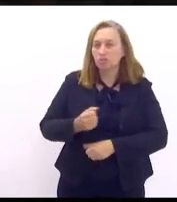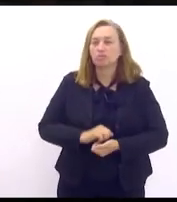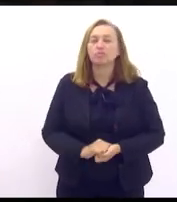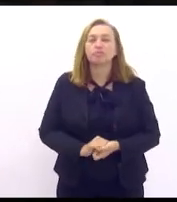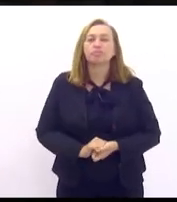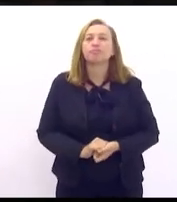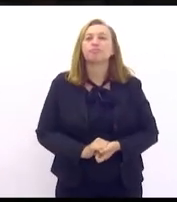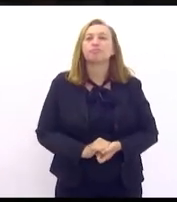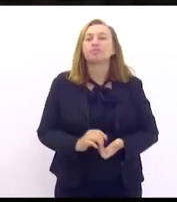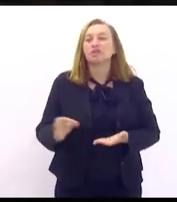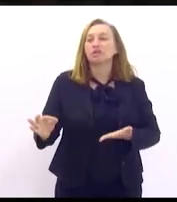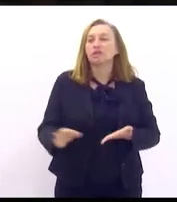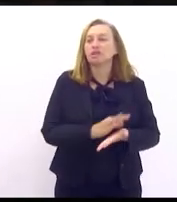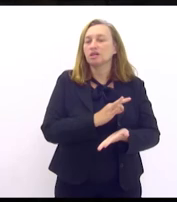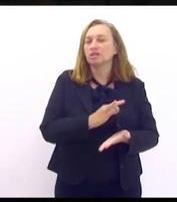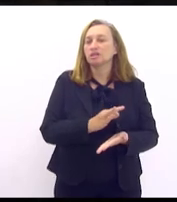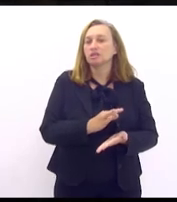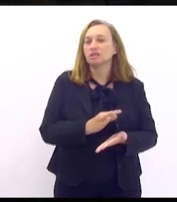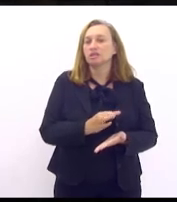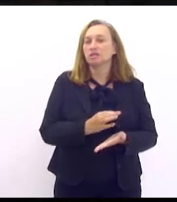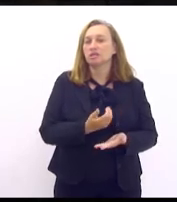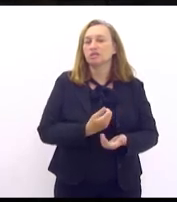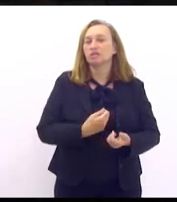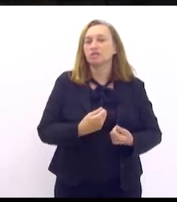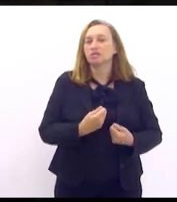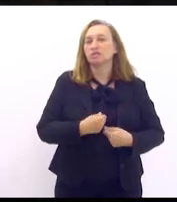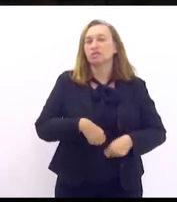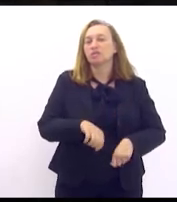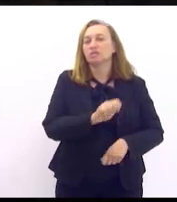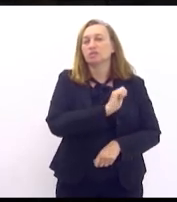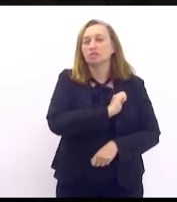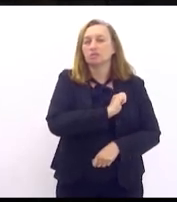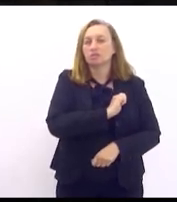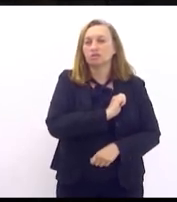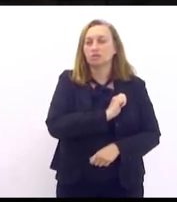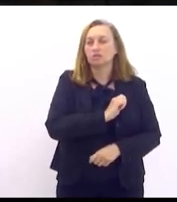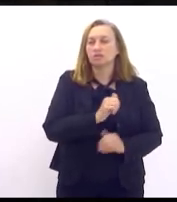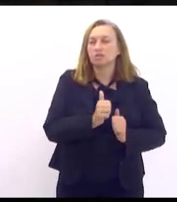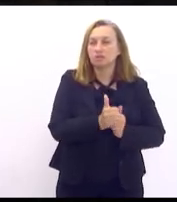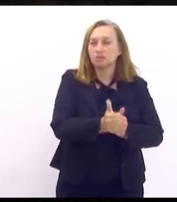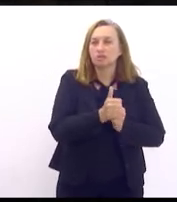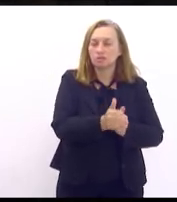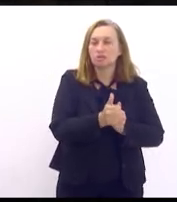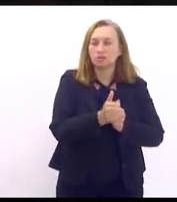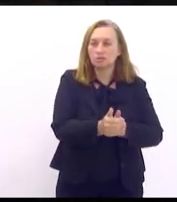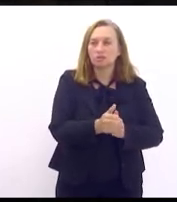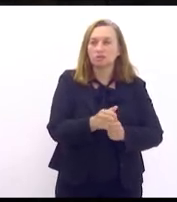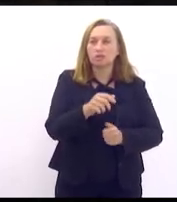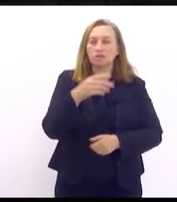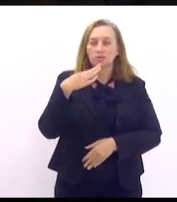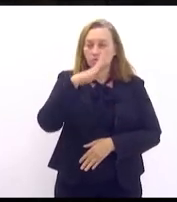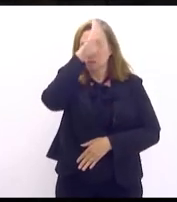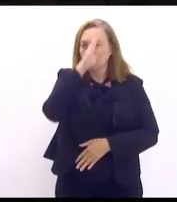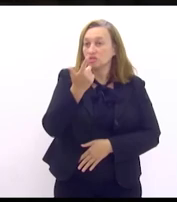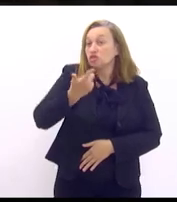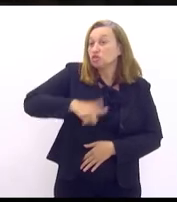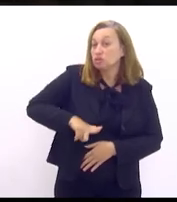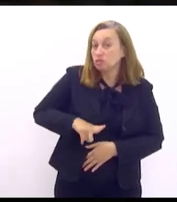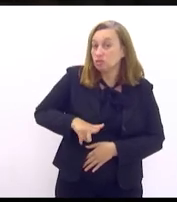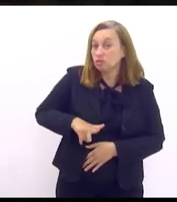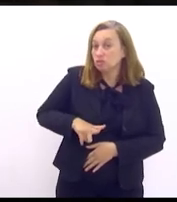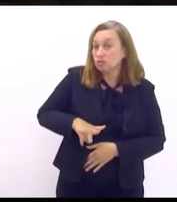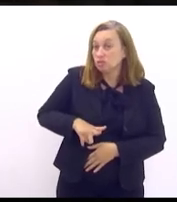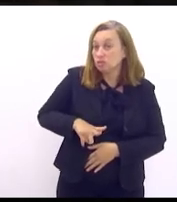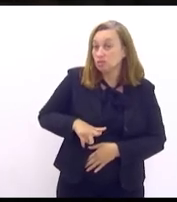Ele assinou o regime de recuperação fiscal, seguindo lá a cartilha do Paulo Guedes e do Bolsonaro, que, de novo, são